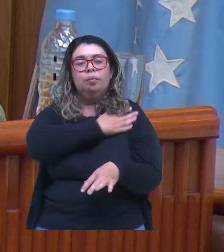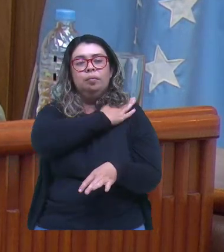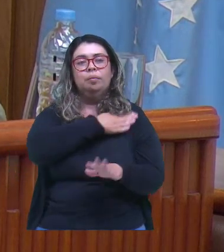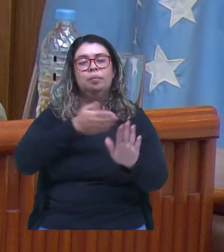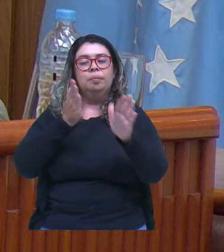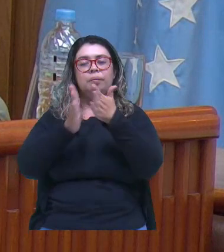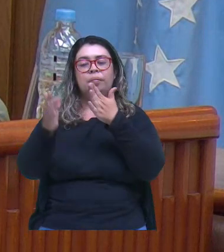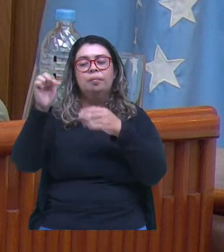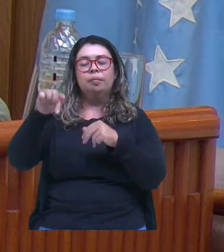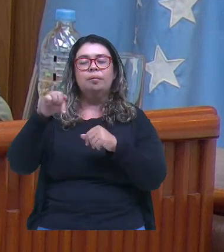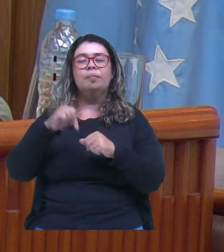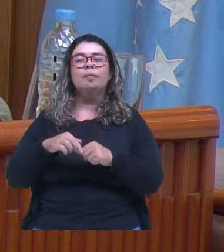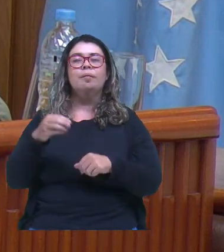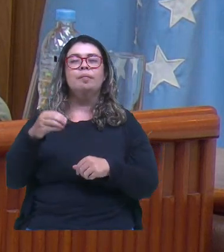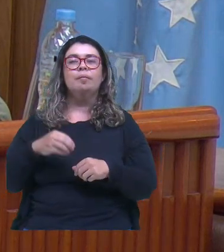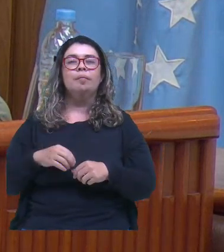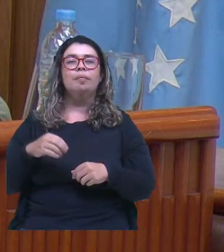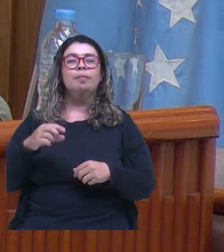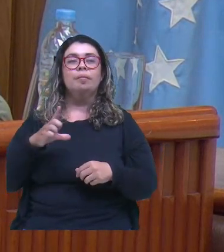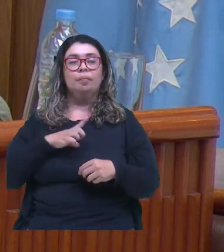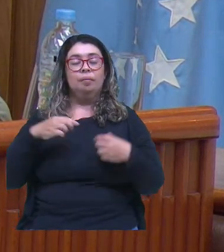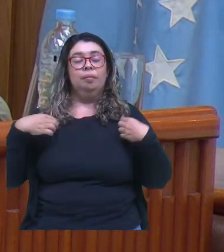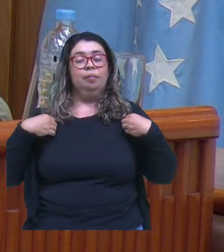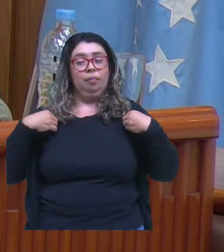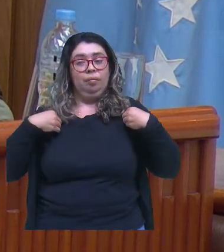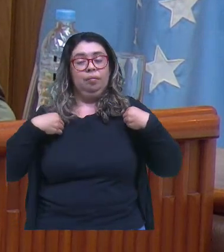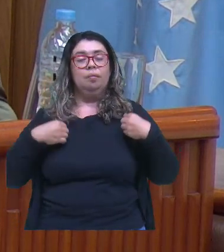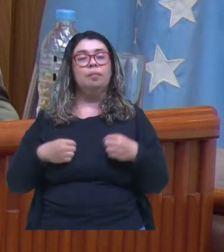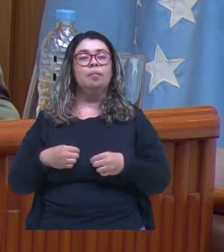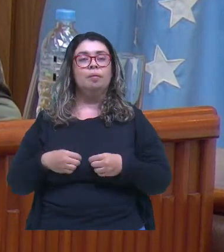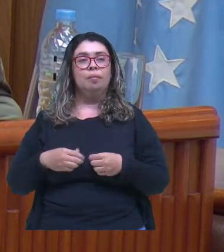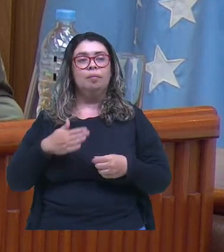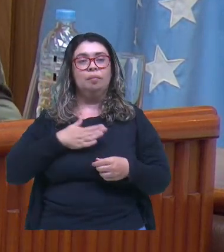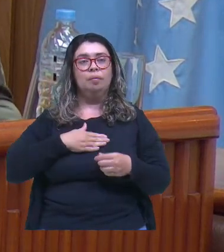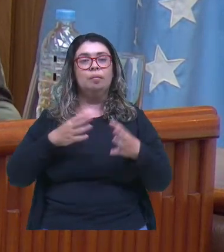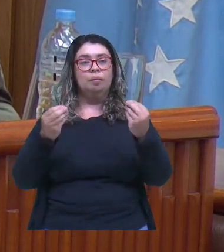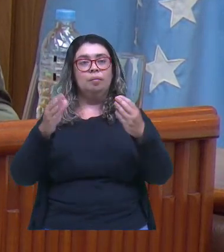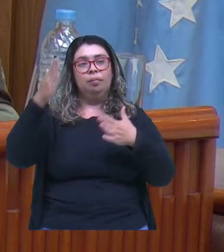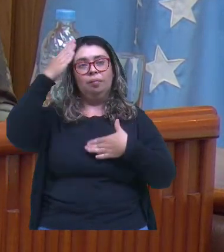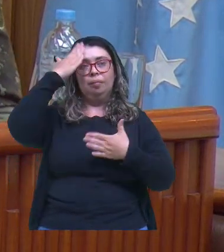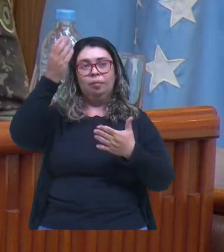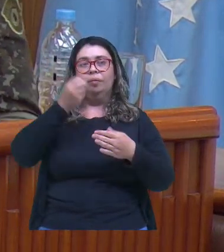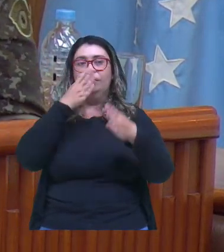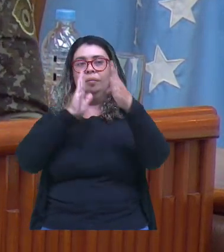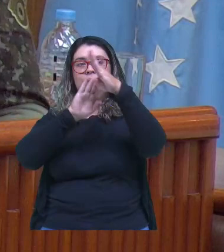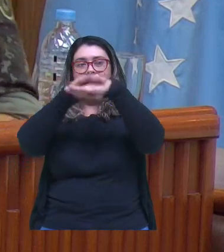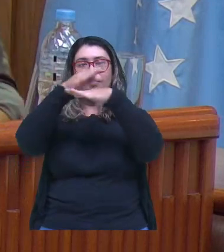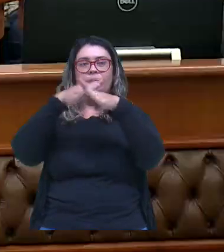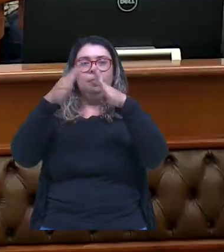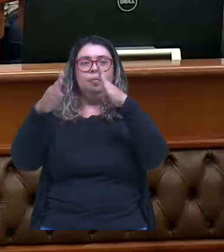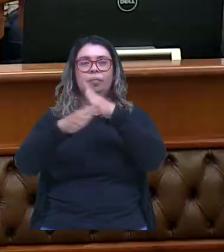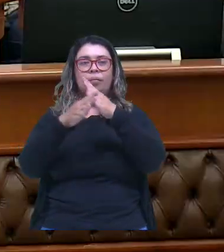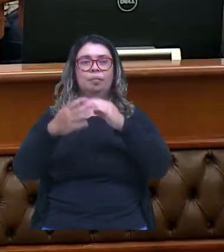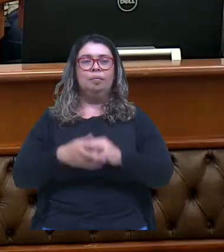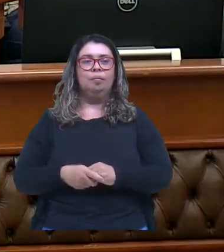por aqui e vestiram a tão honrada farda. Meu muito obrigado e uma boa noite a todos.